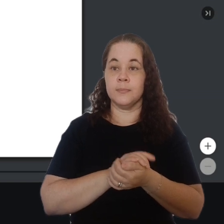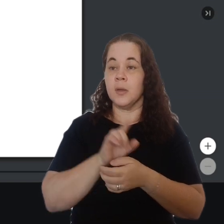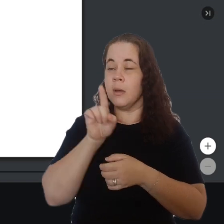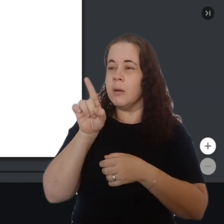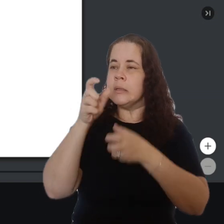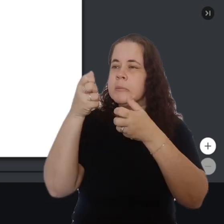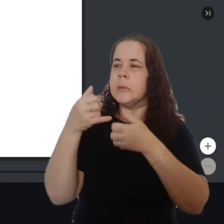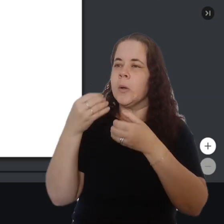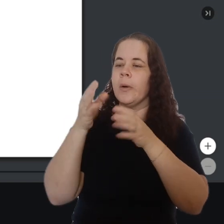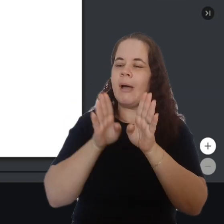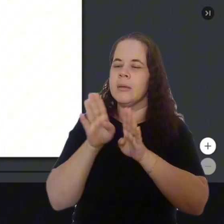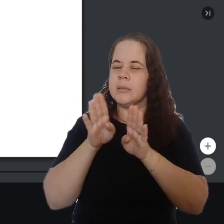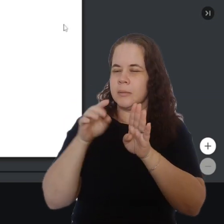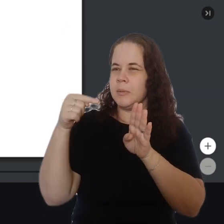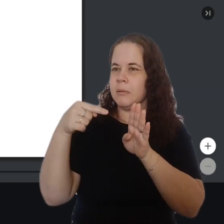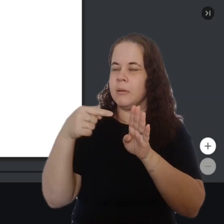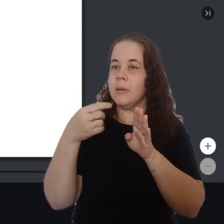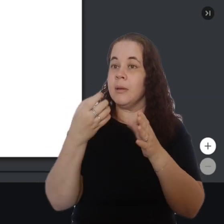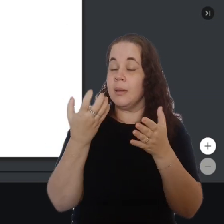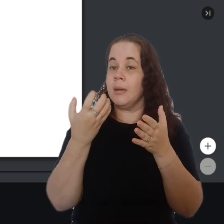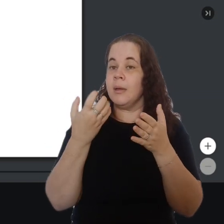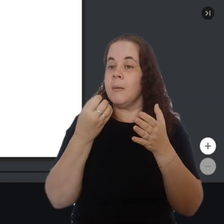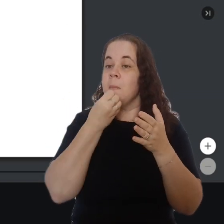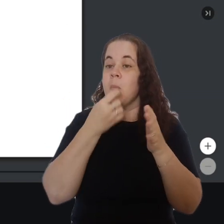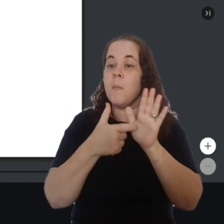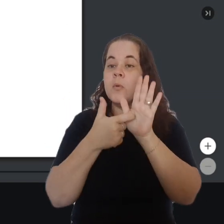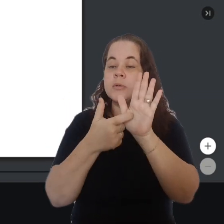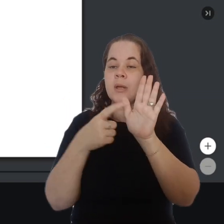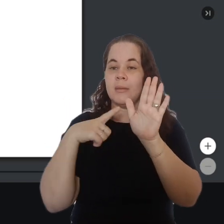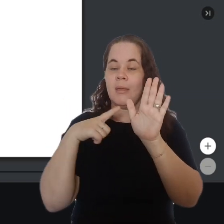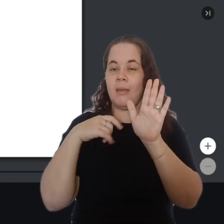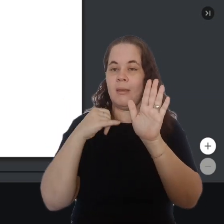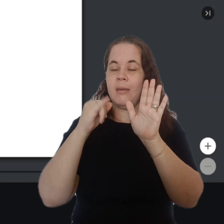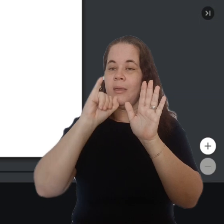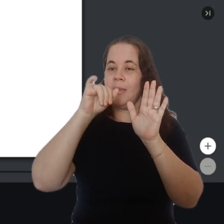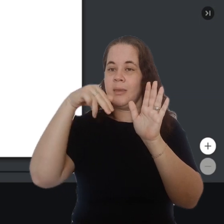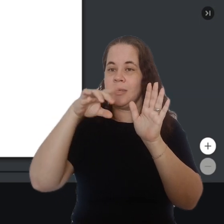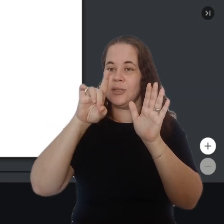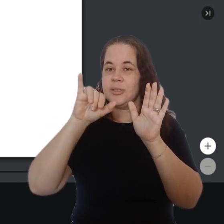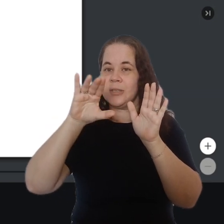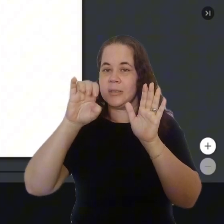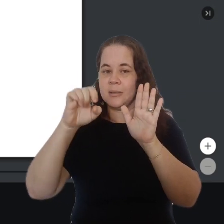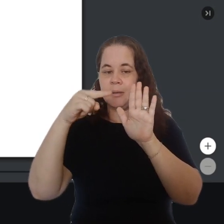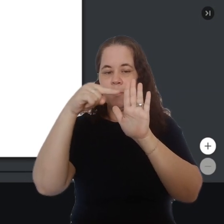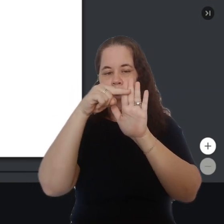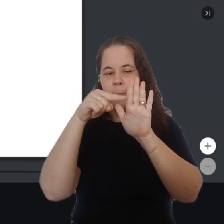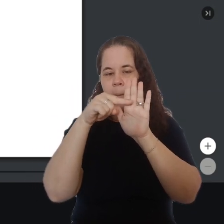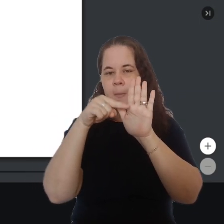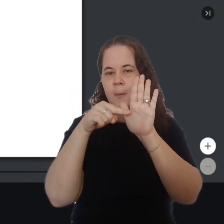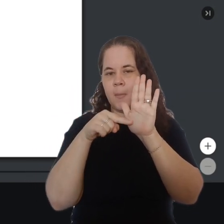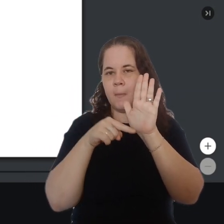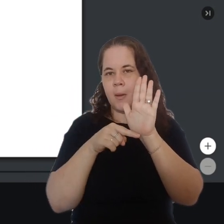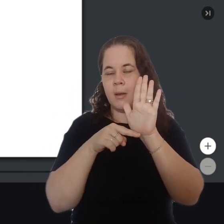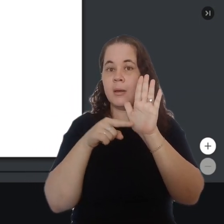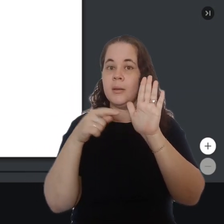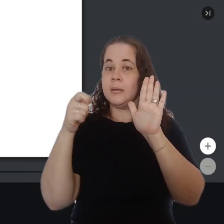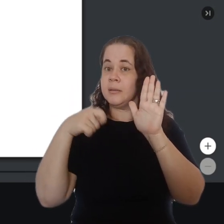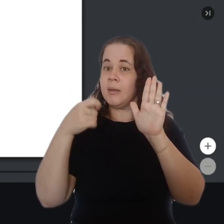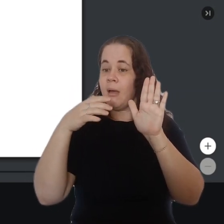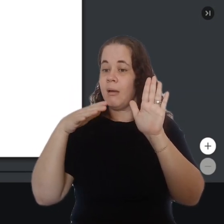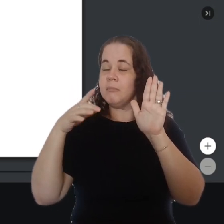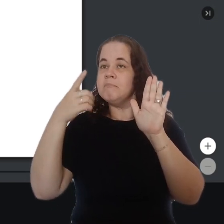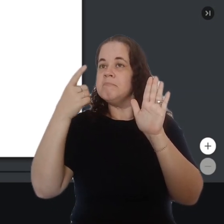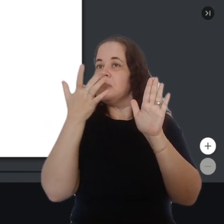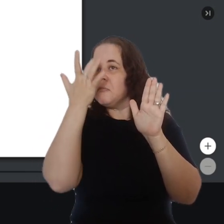vista da acessibilidade, né? A gente também tem um índice, sumário, é bem interativo, né? Onde você